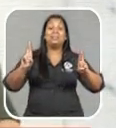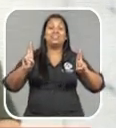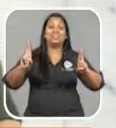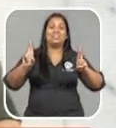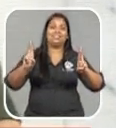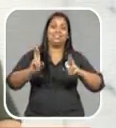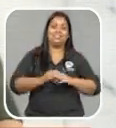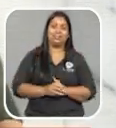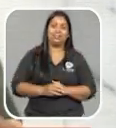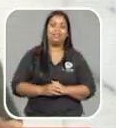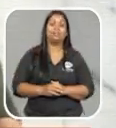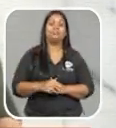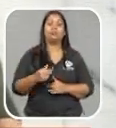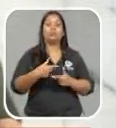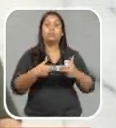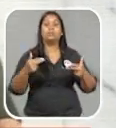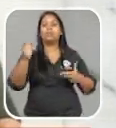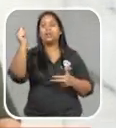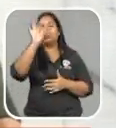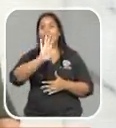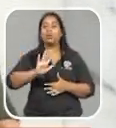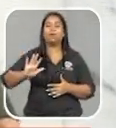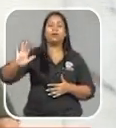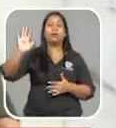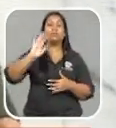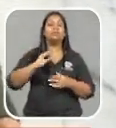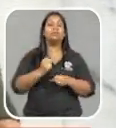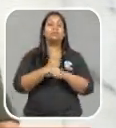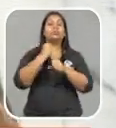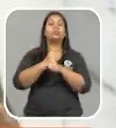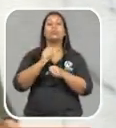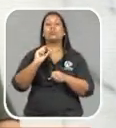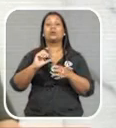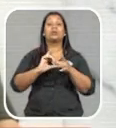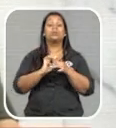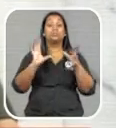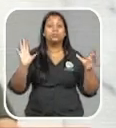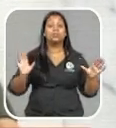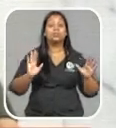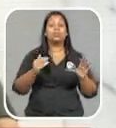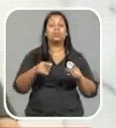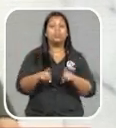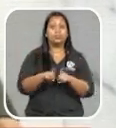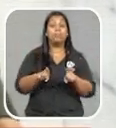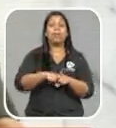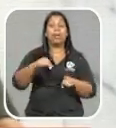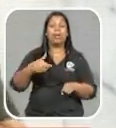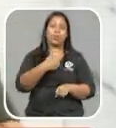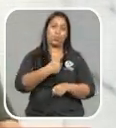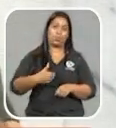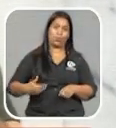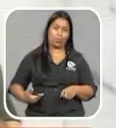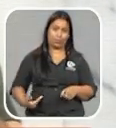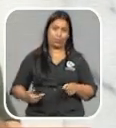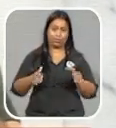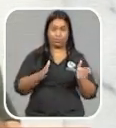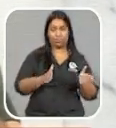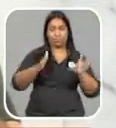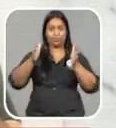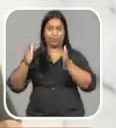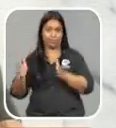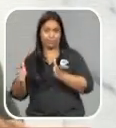de democracia, e é um governo de transição. Eu considero esse governo do presidente Lula, esse não é um governo do